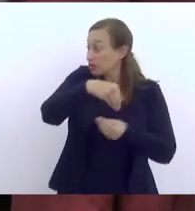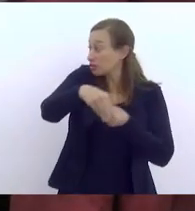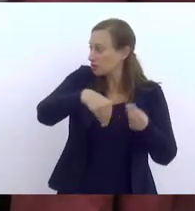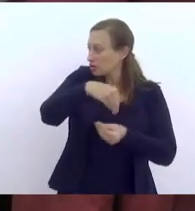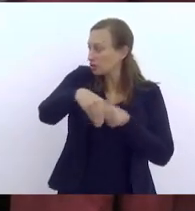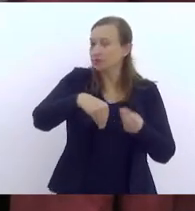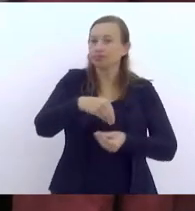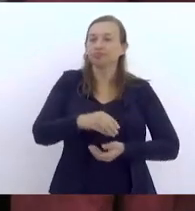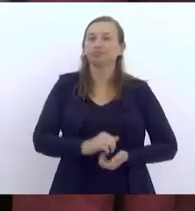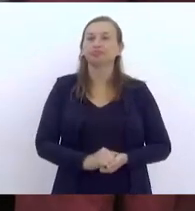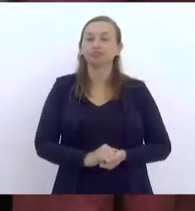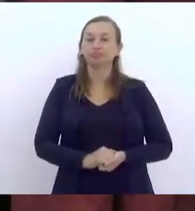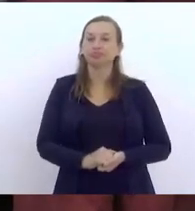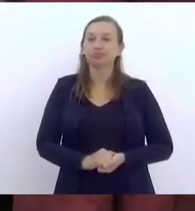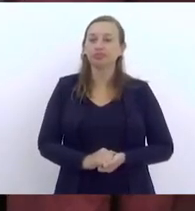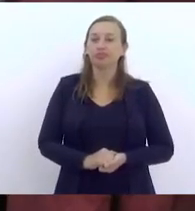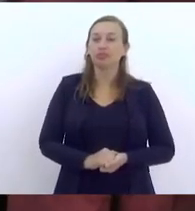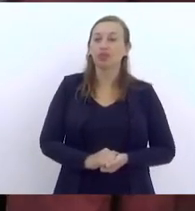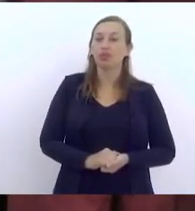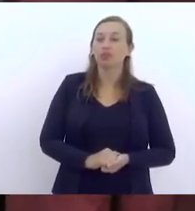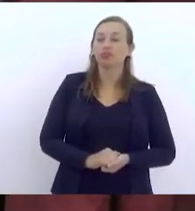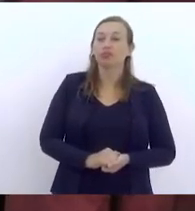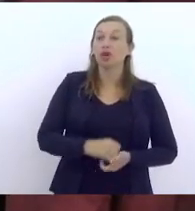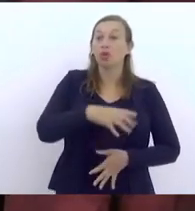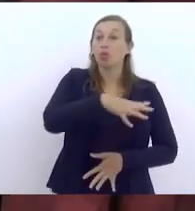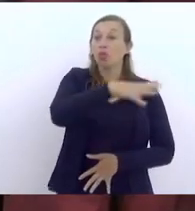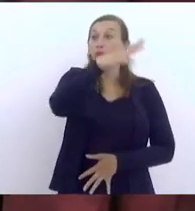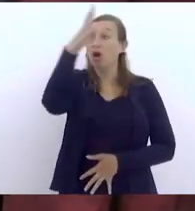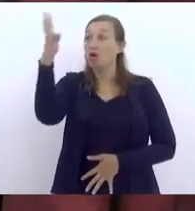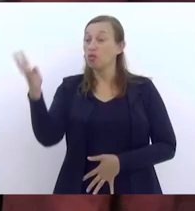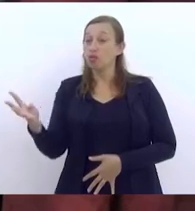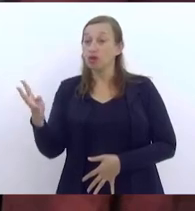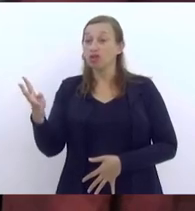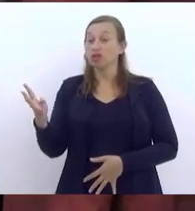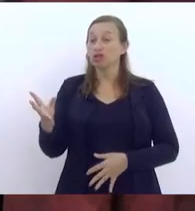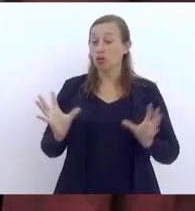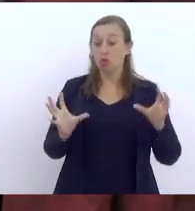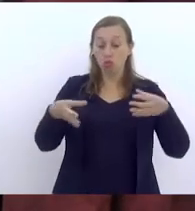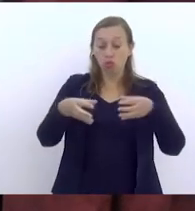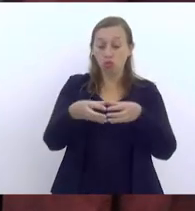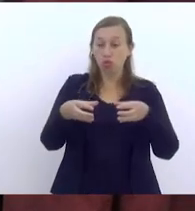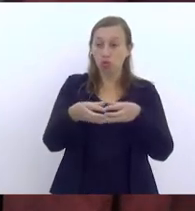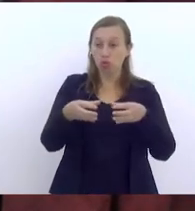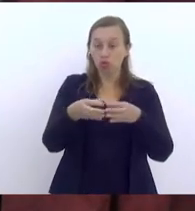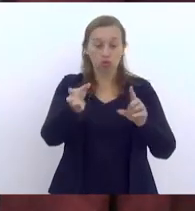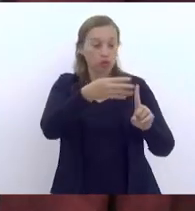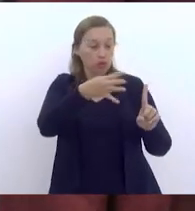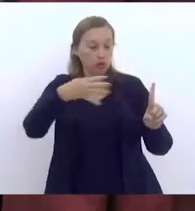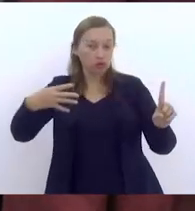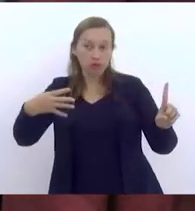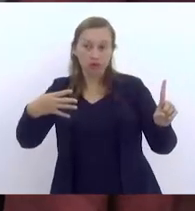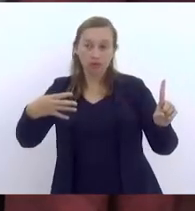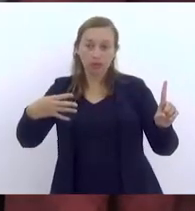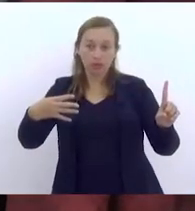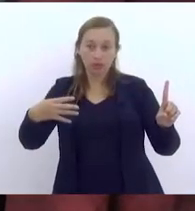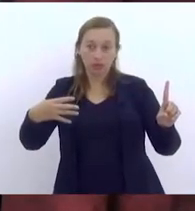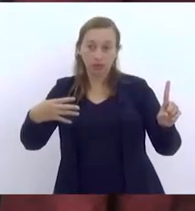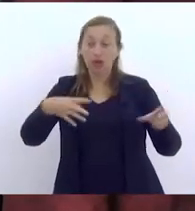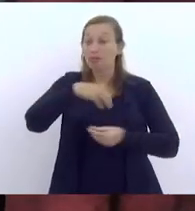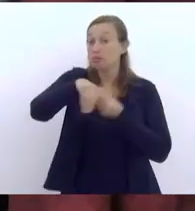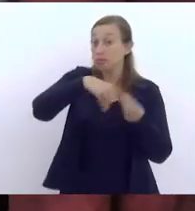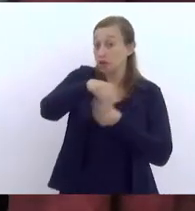tentando dizer? O Arco-Íris é um grupo de organização LGBTQIPA+,